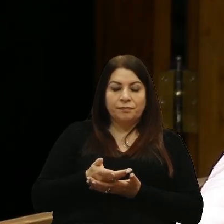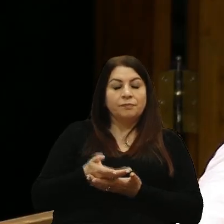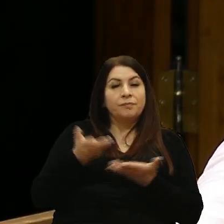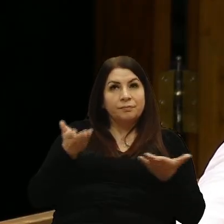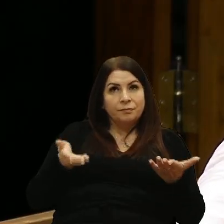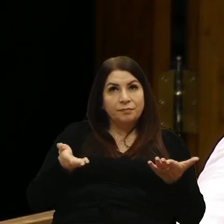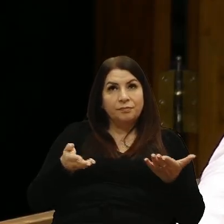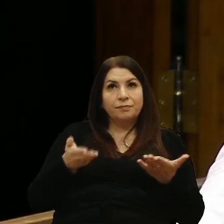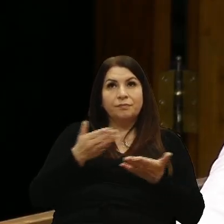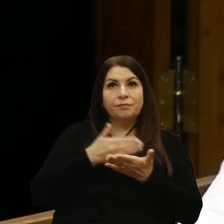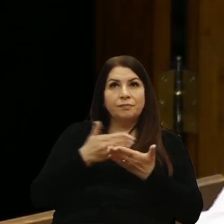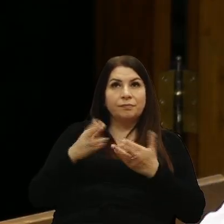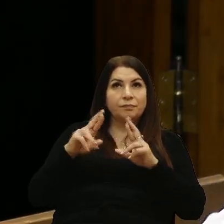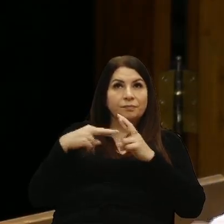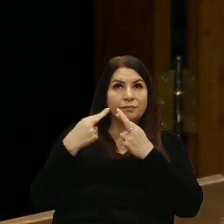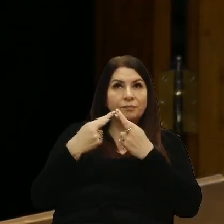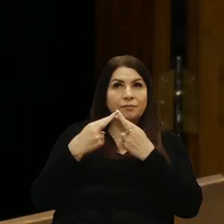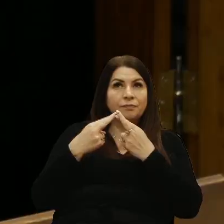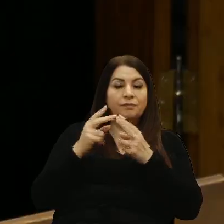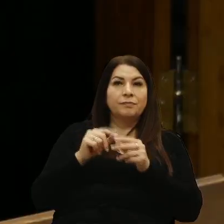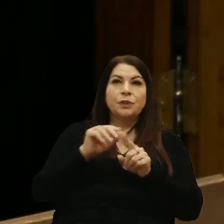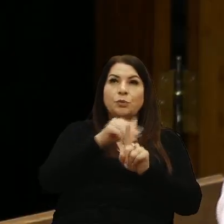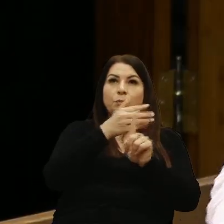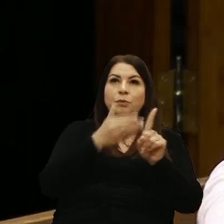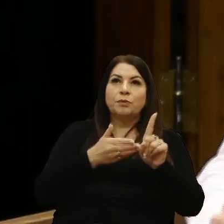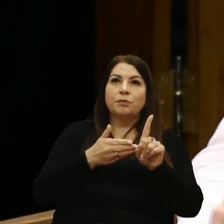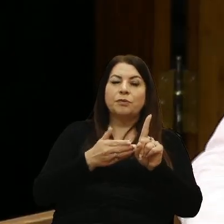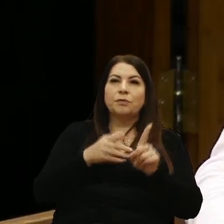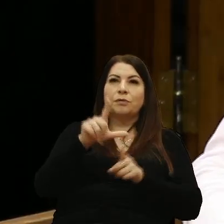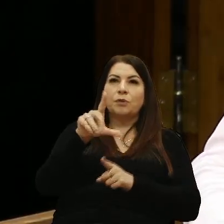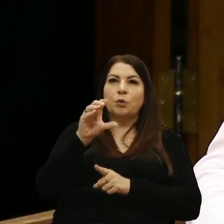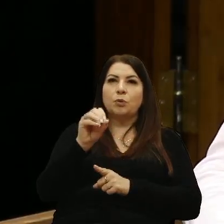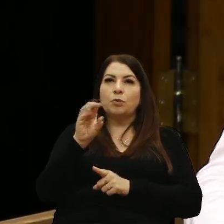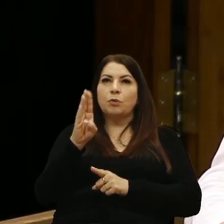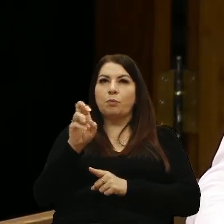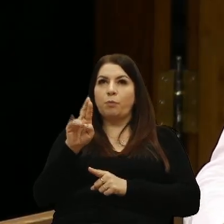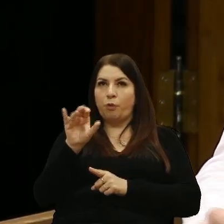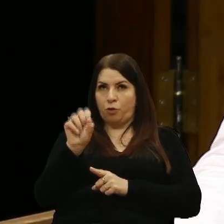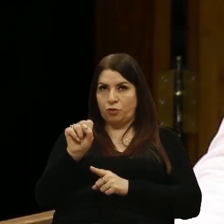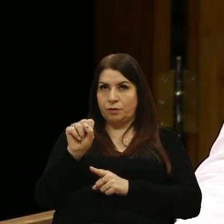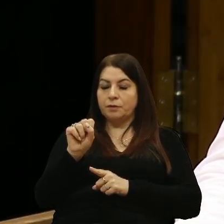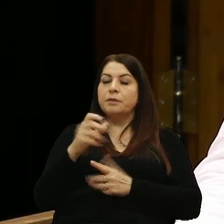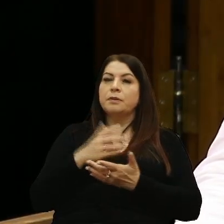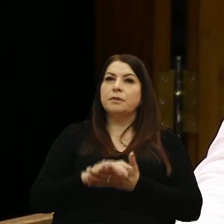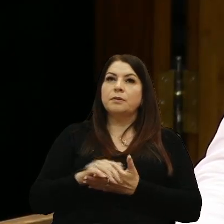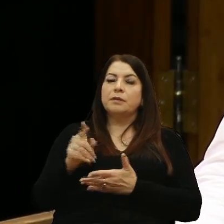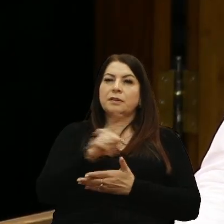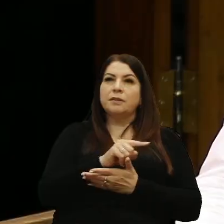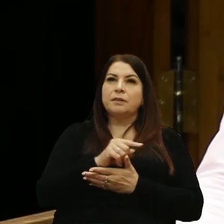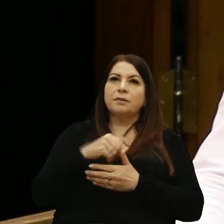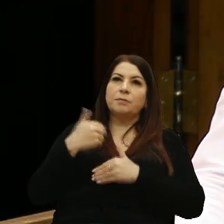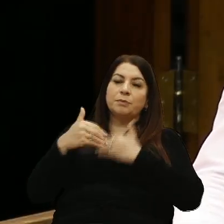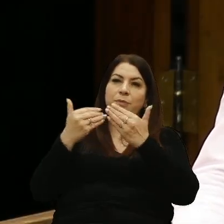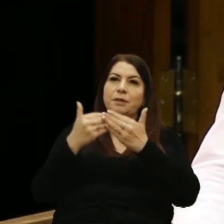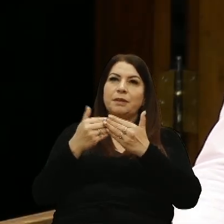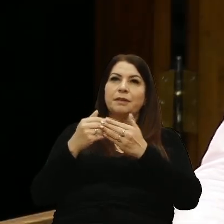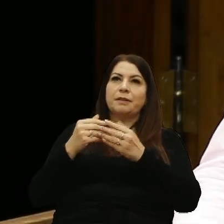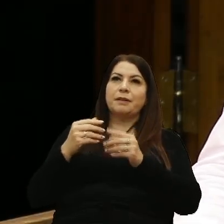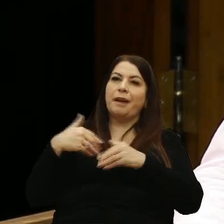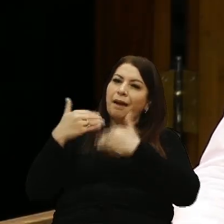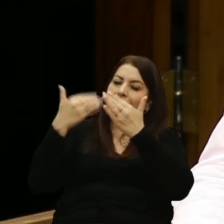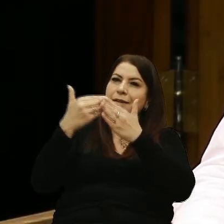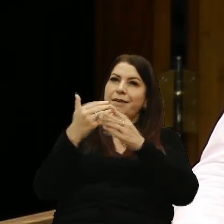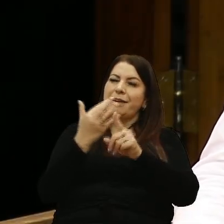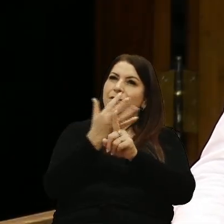hoje nós começamos a sessão, fiz uma homenagem a Lô Borges, pela extensa carreira artística no Brasil e por